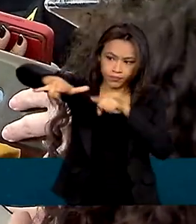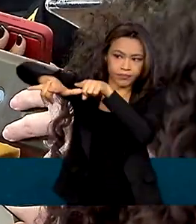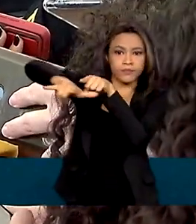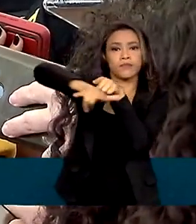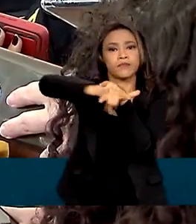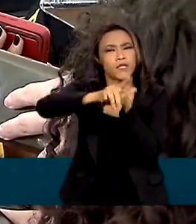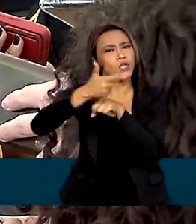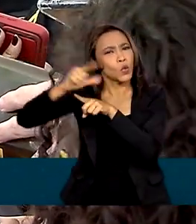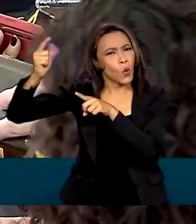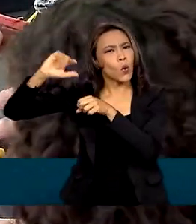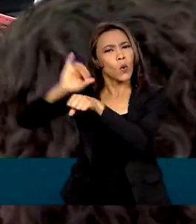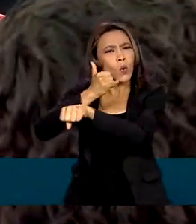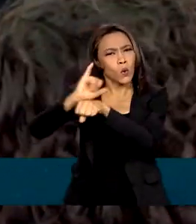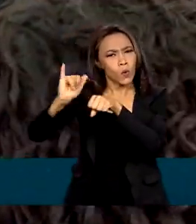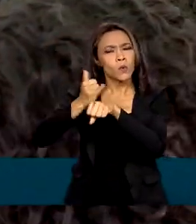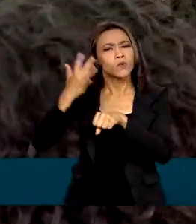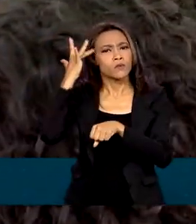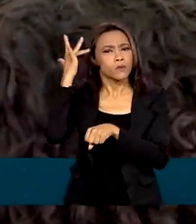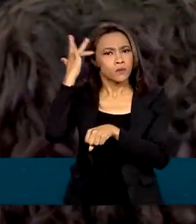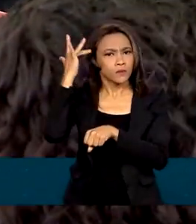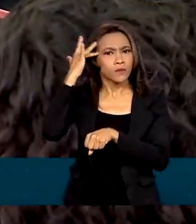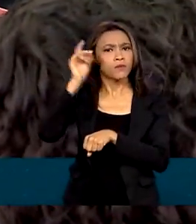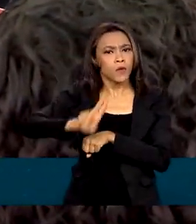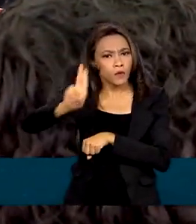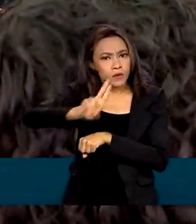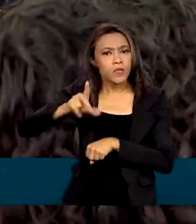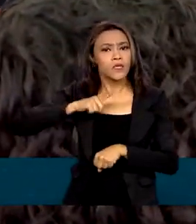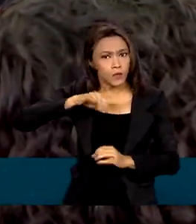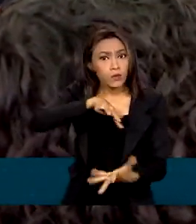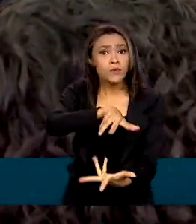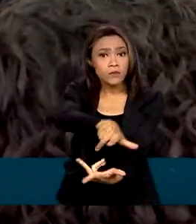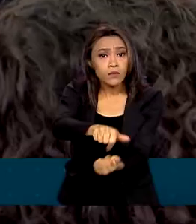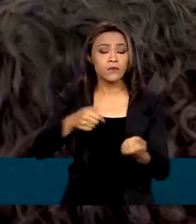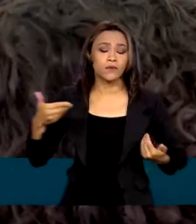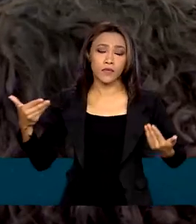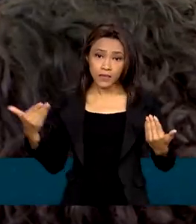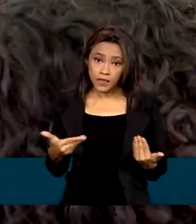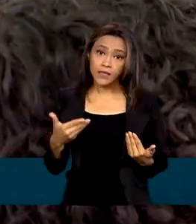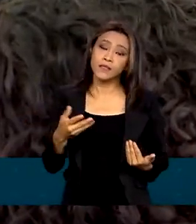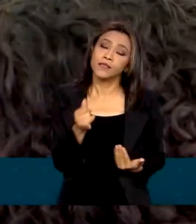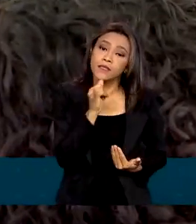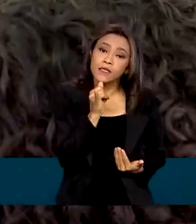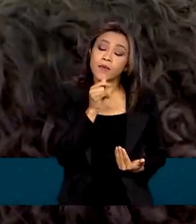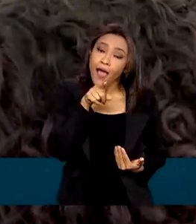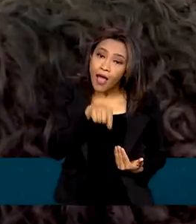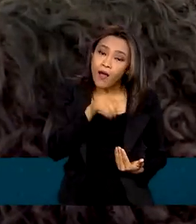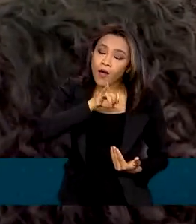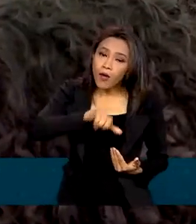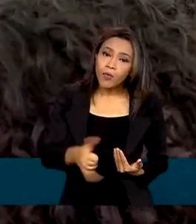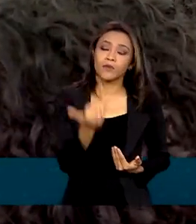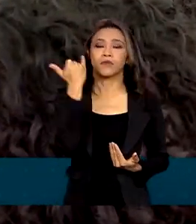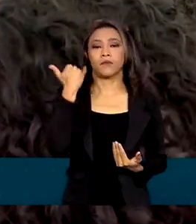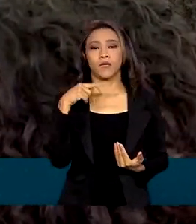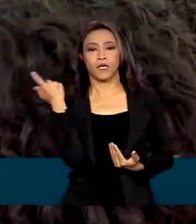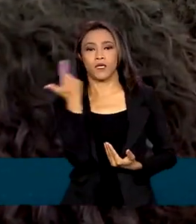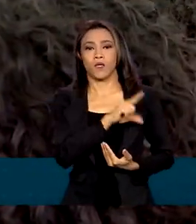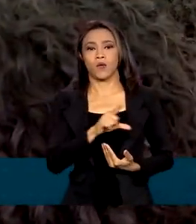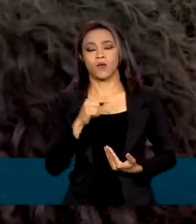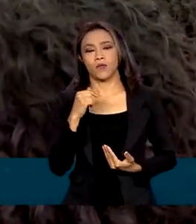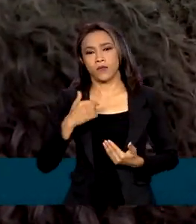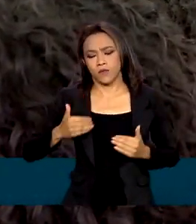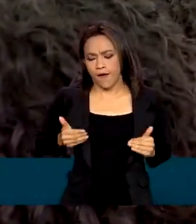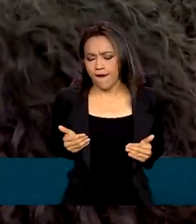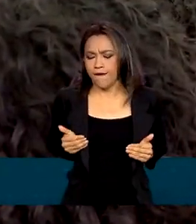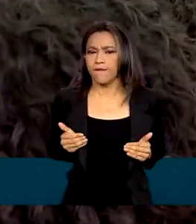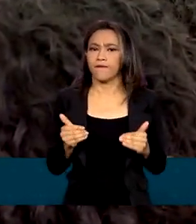instrumentos muito modernos hoje que tem no mundo. E esse evento está servindo como oportunidade para que a gente avance